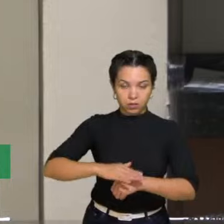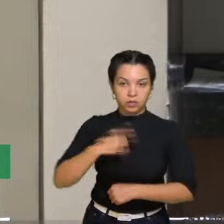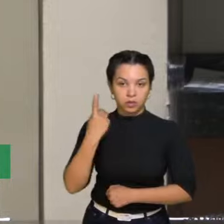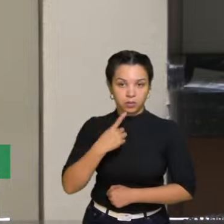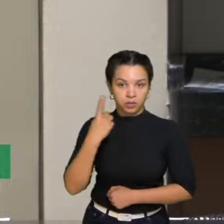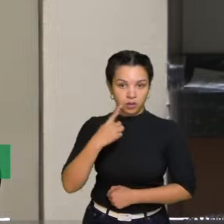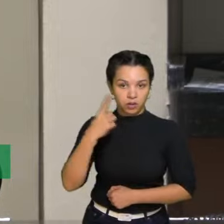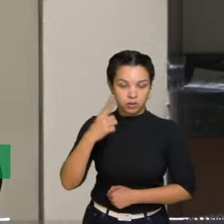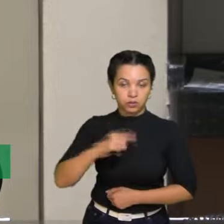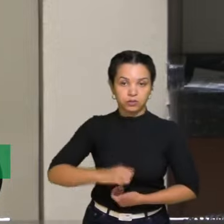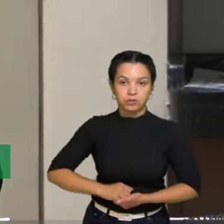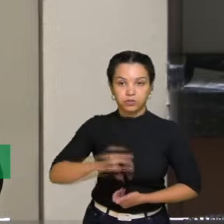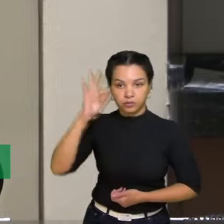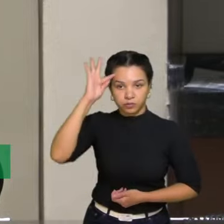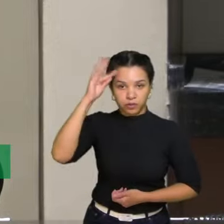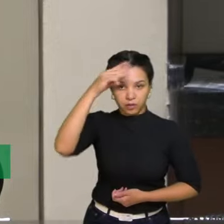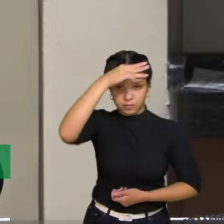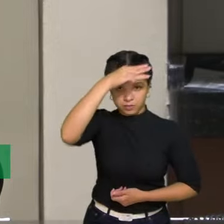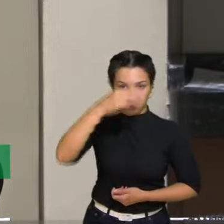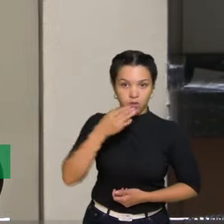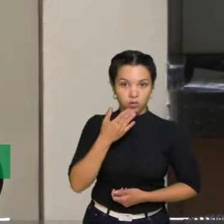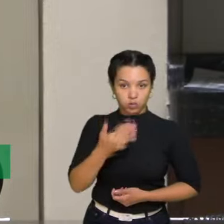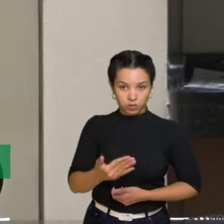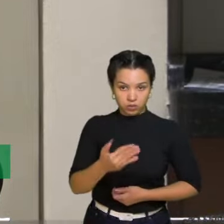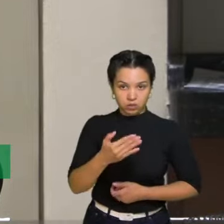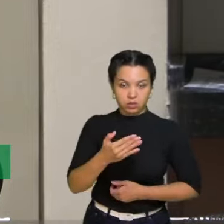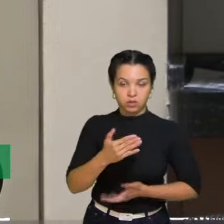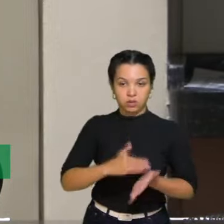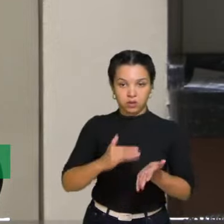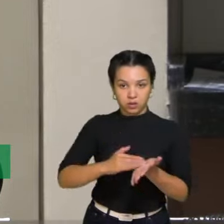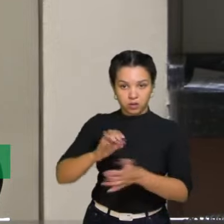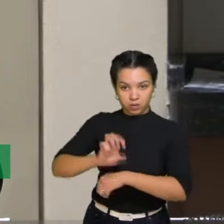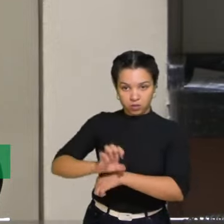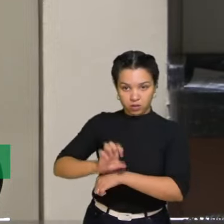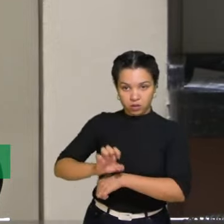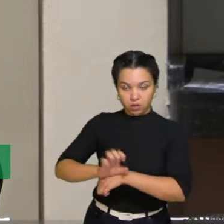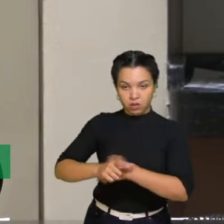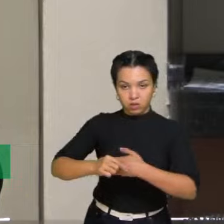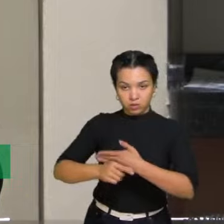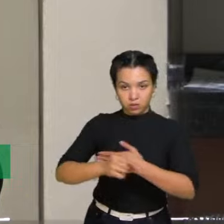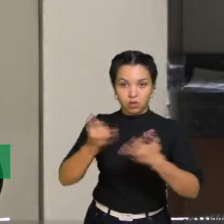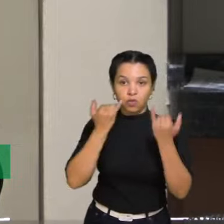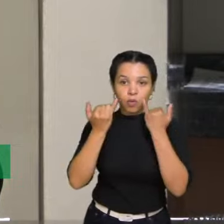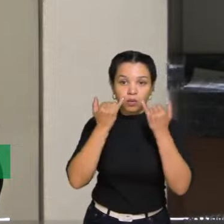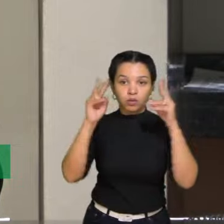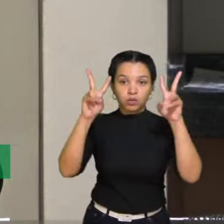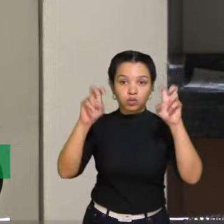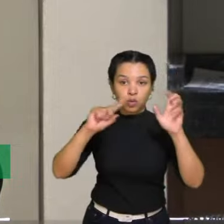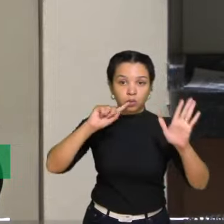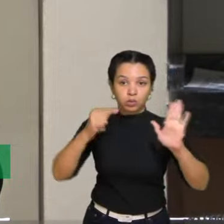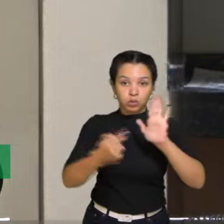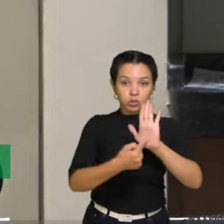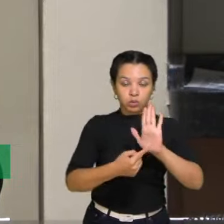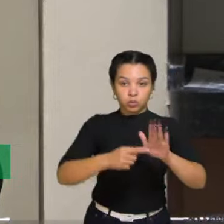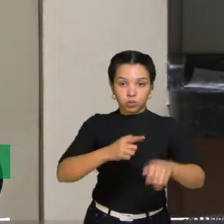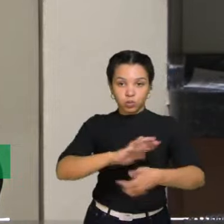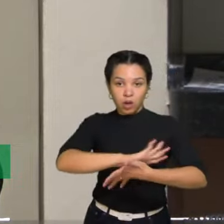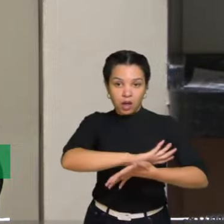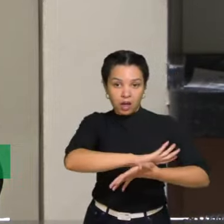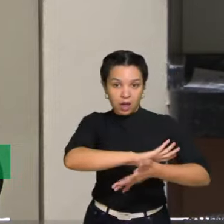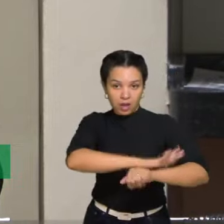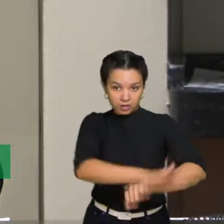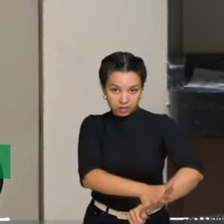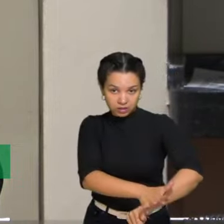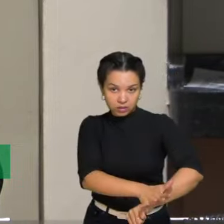da Luz, solicitando ao secretário de Estado da Casa Civil informações acerca da denúncia de racismo na Escola de Educação Básica